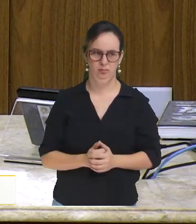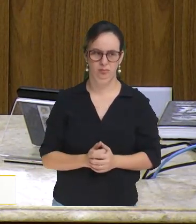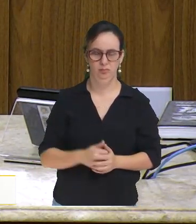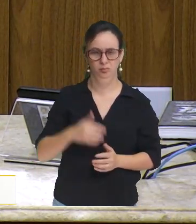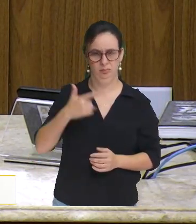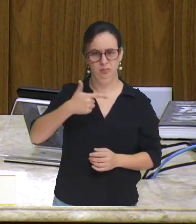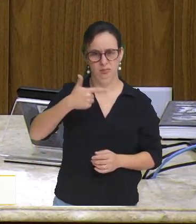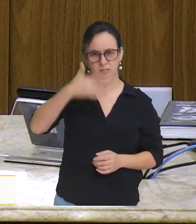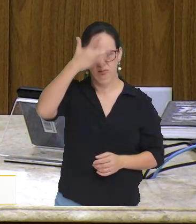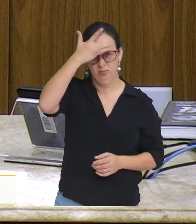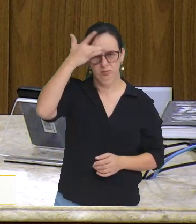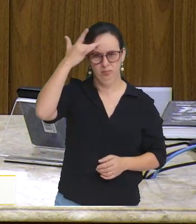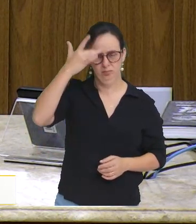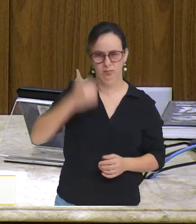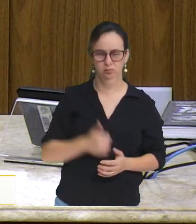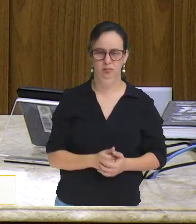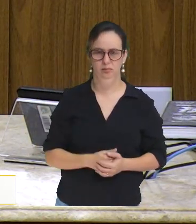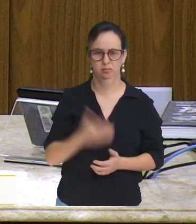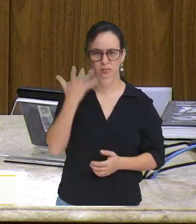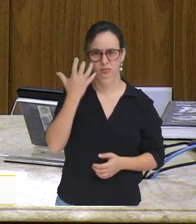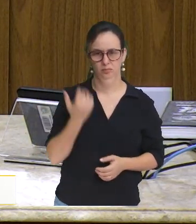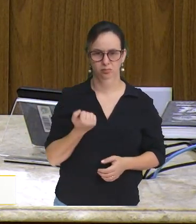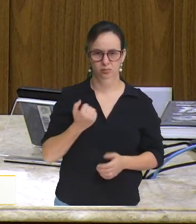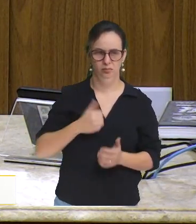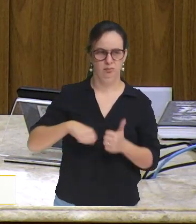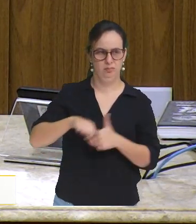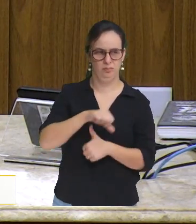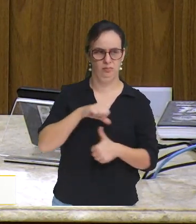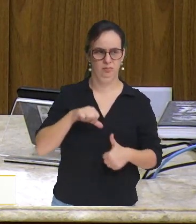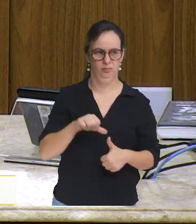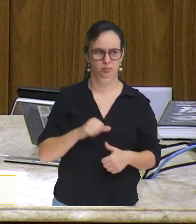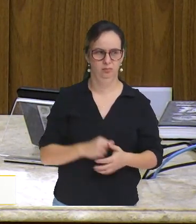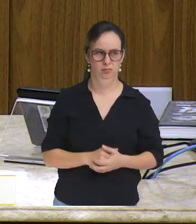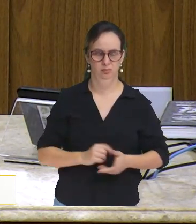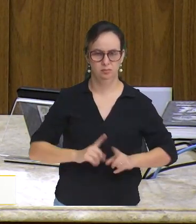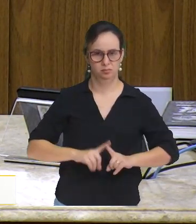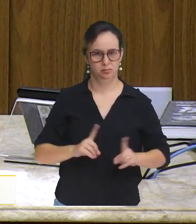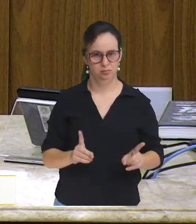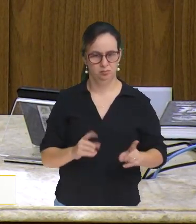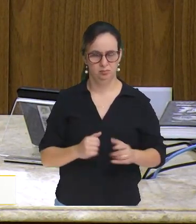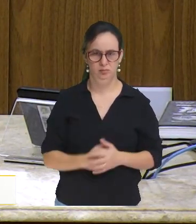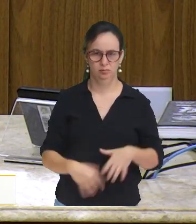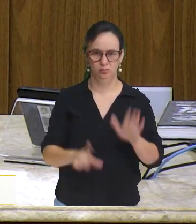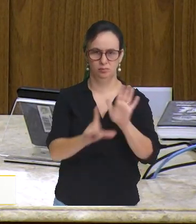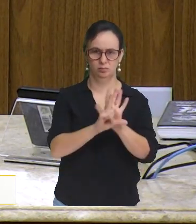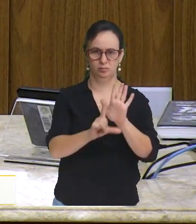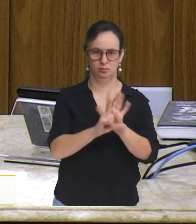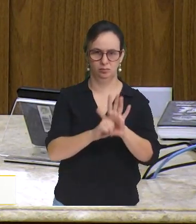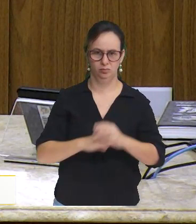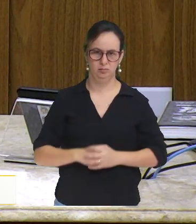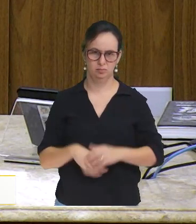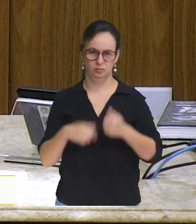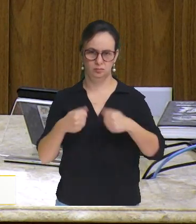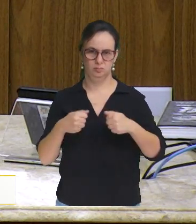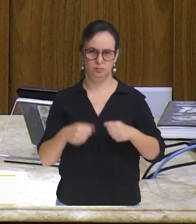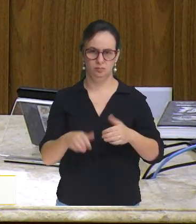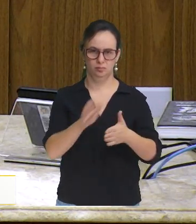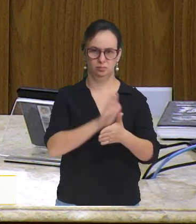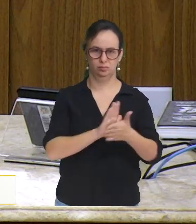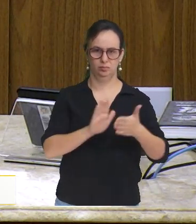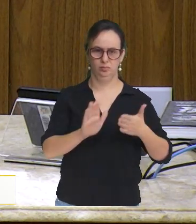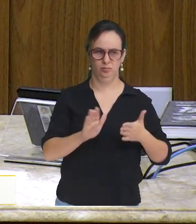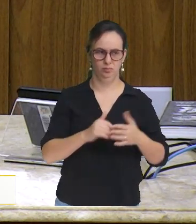concordaram com essa permuta, mas, por força de lei, por se tratar de bem público, precisa passar pelo crivo